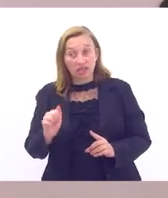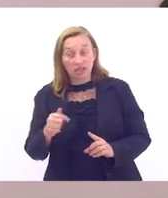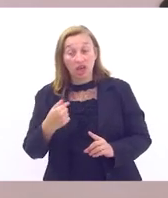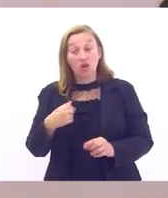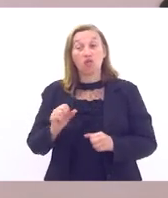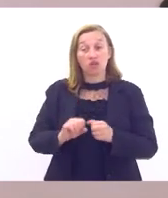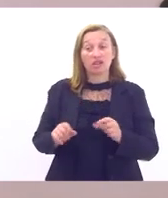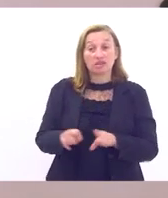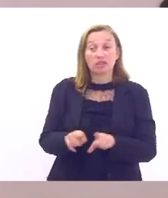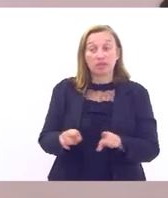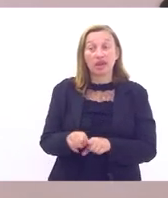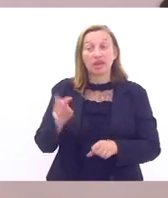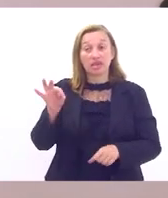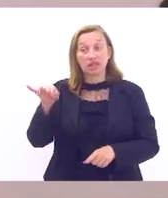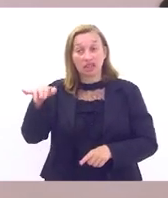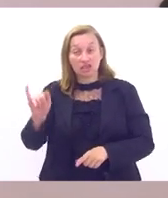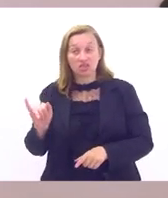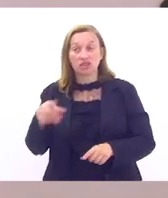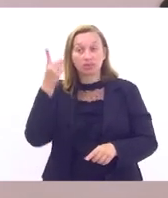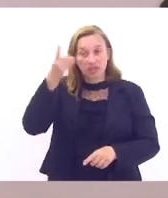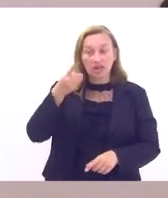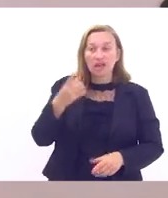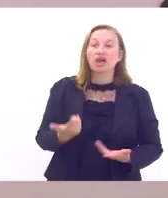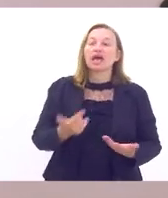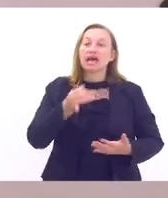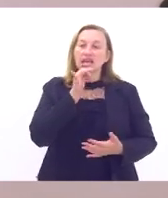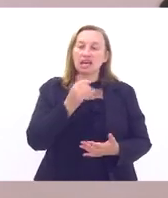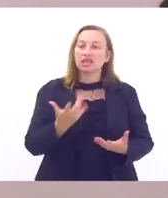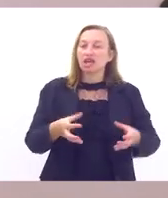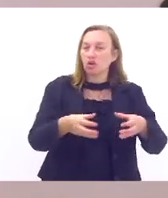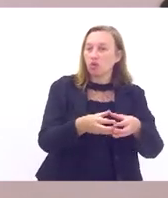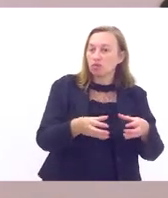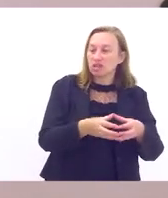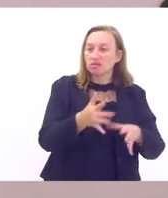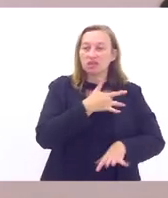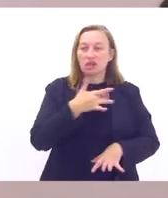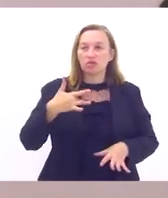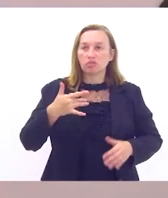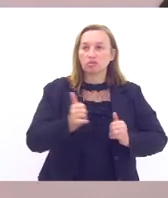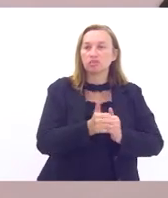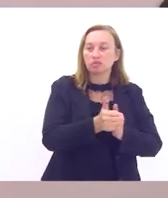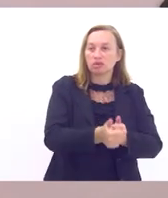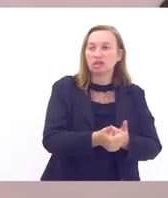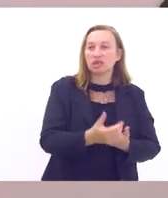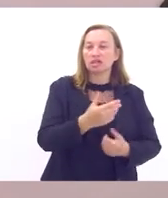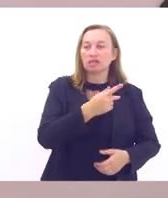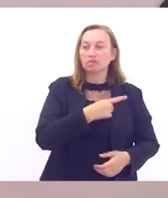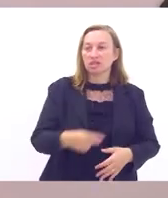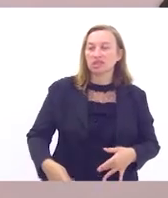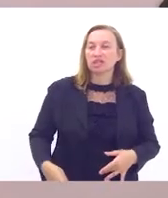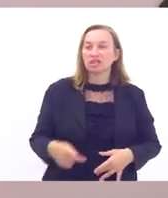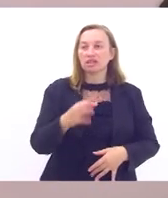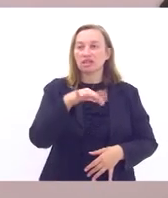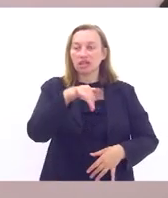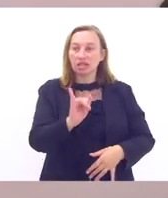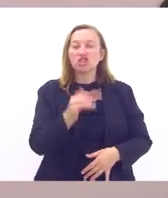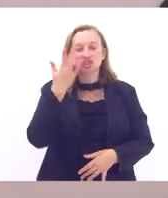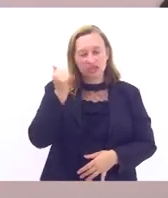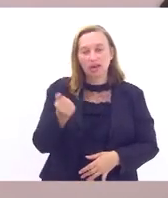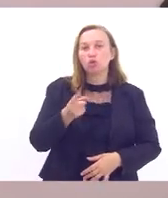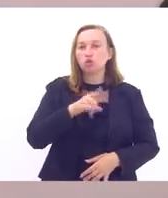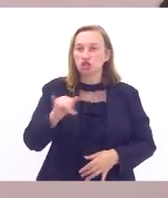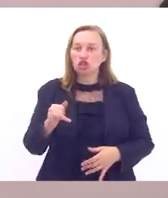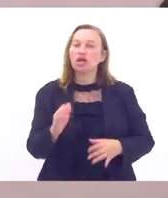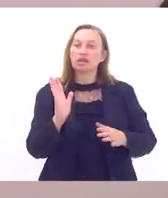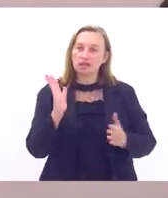né? A gente tem aqui a reunião da Comissão de Saúde presidida pelo deputado Tante. A gente já sabe que dia é, então já sabe que tem que fechar